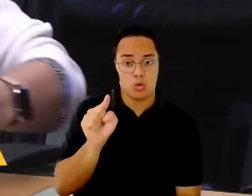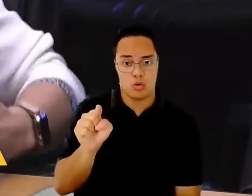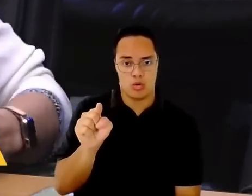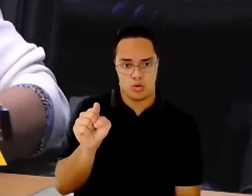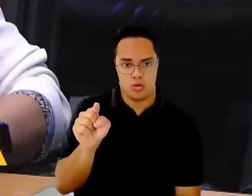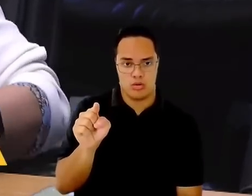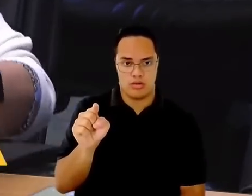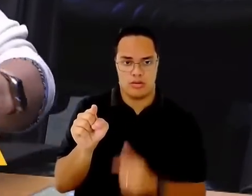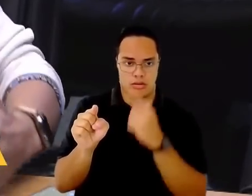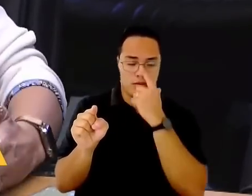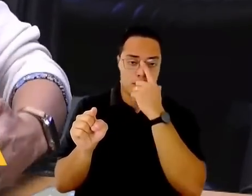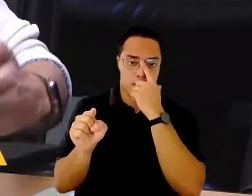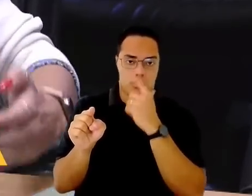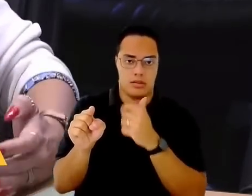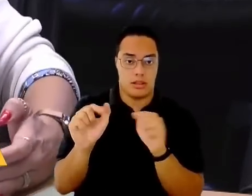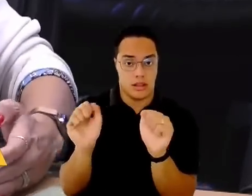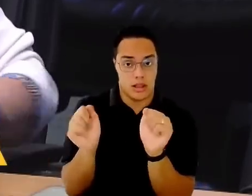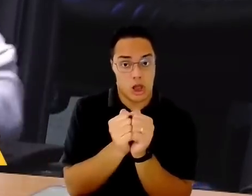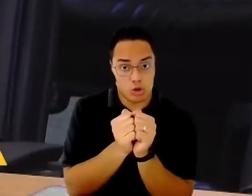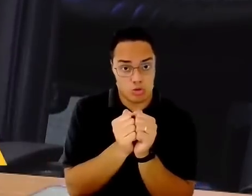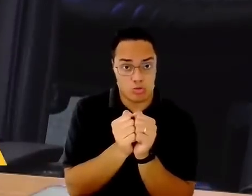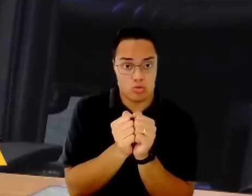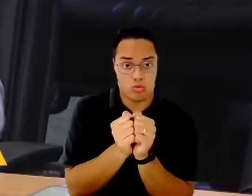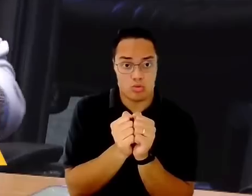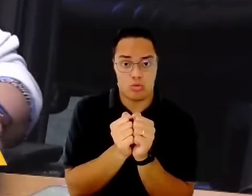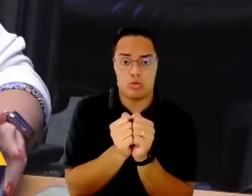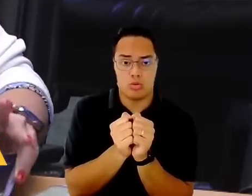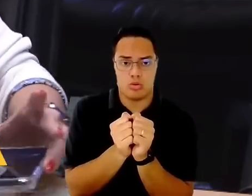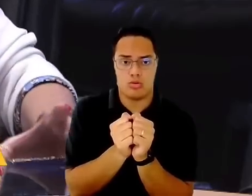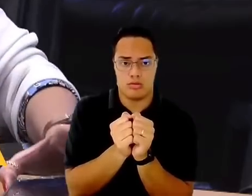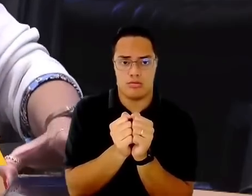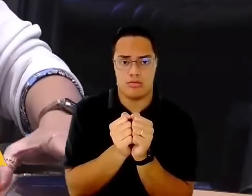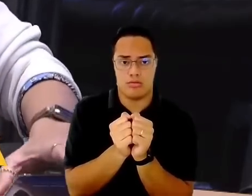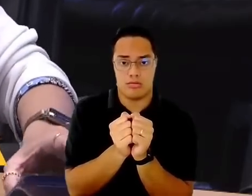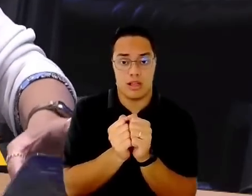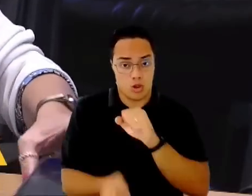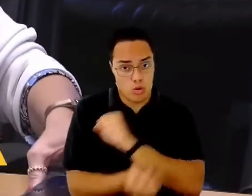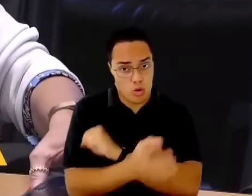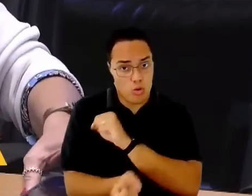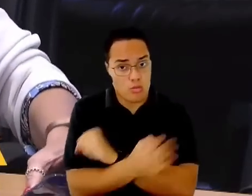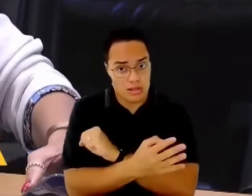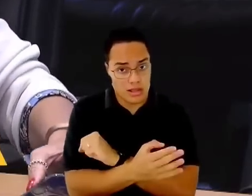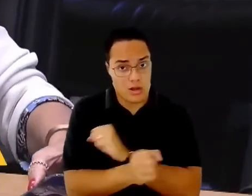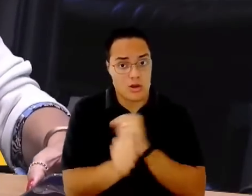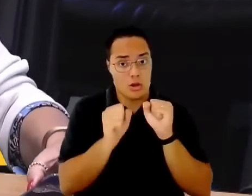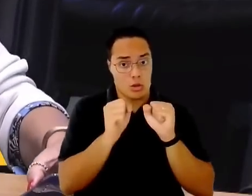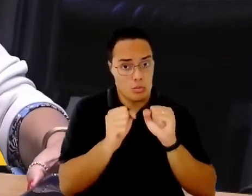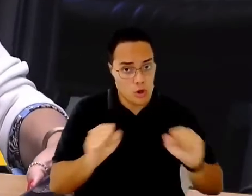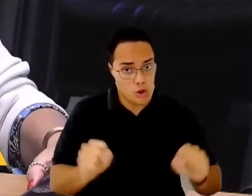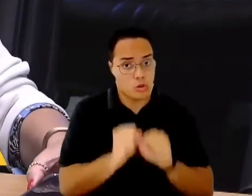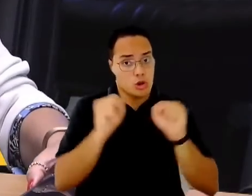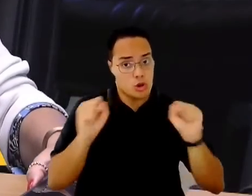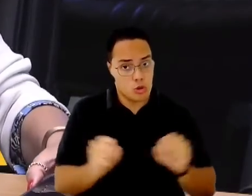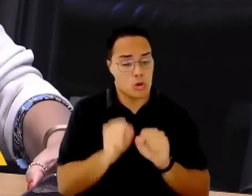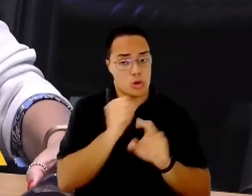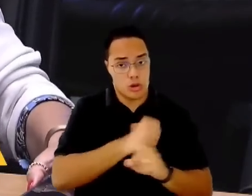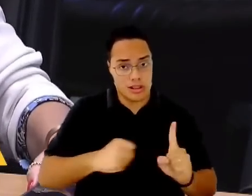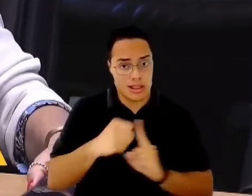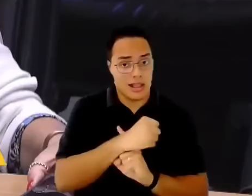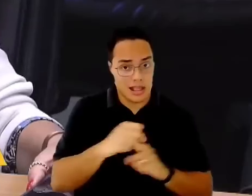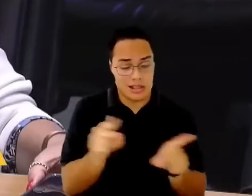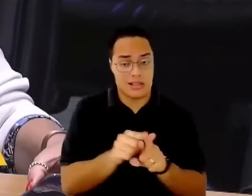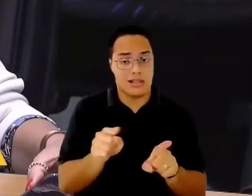fez parte de um esquema que poderia trazer prejuízo sim para nossa sociedade inclusive com a vida